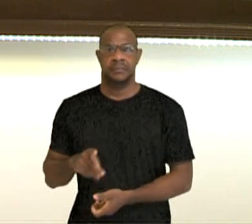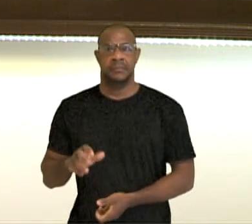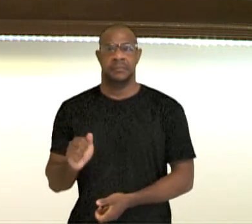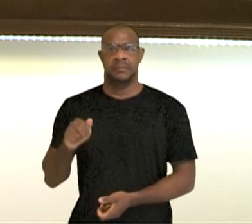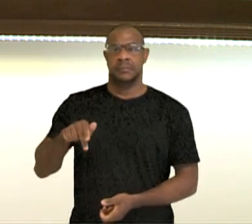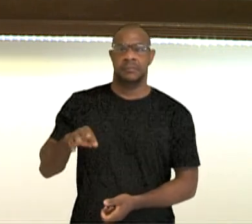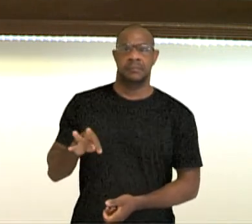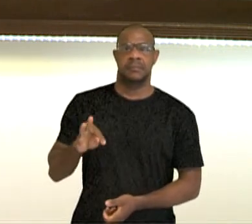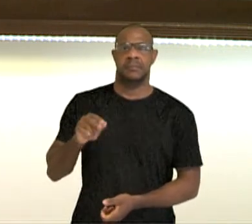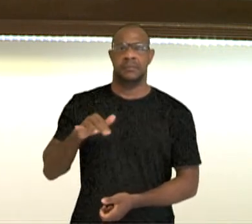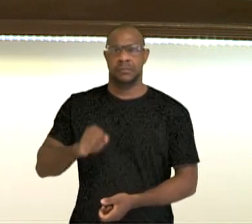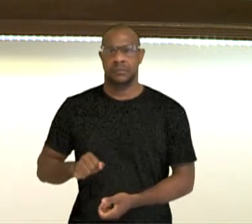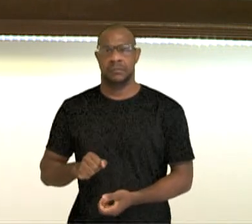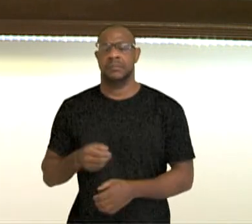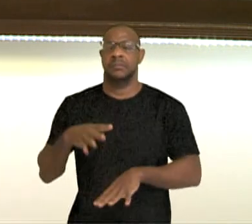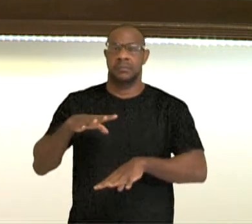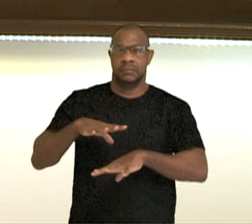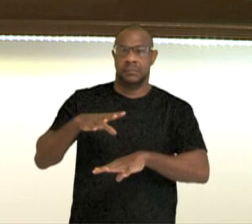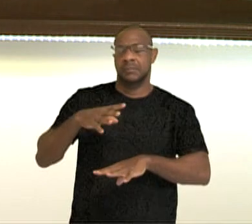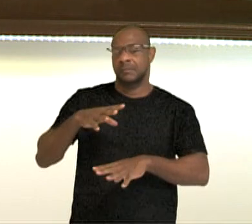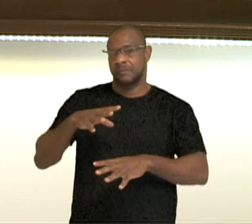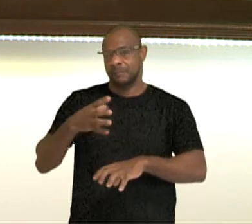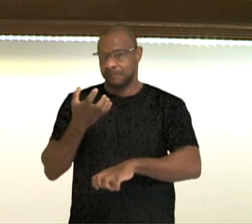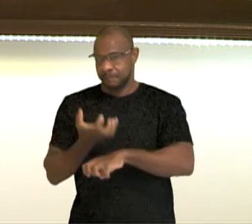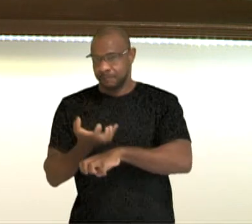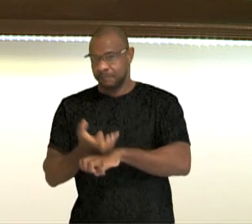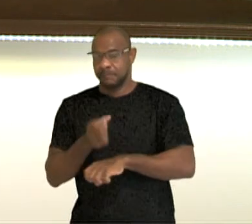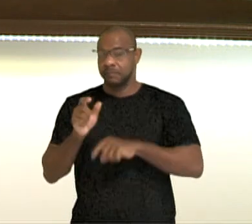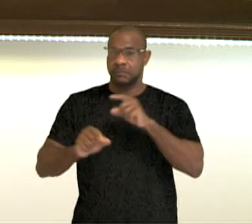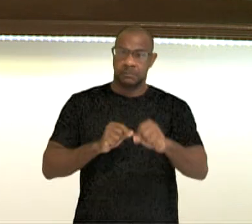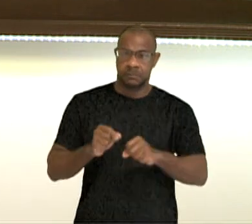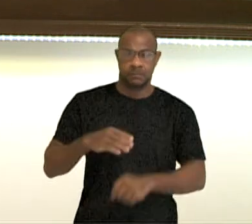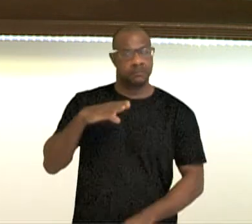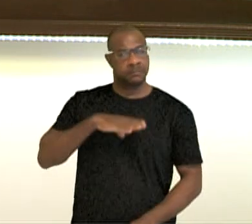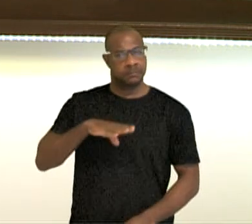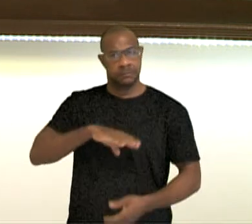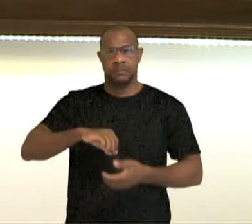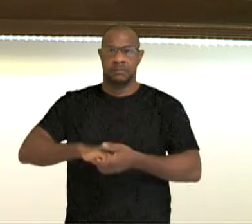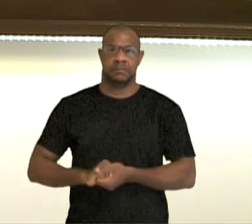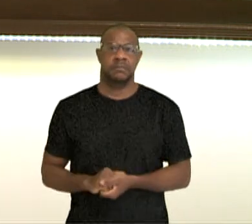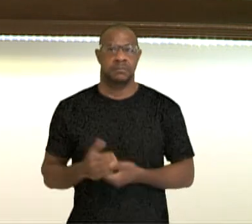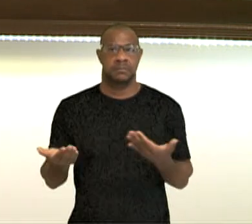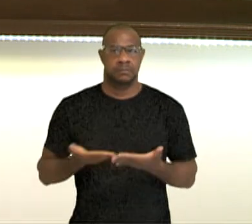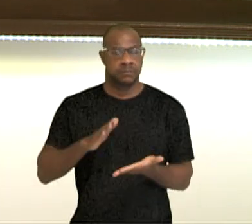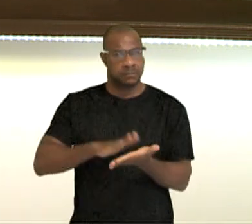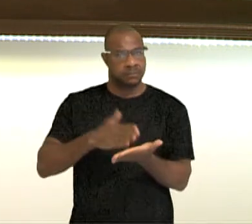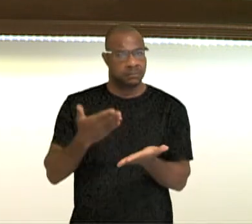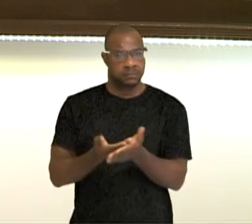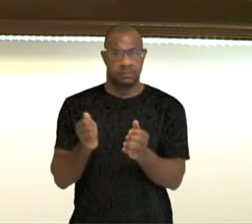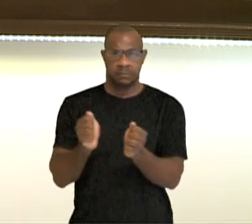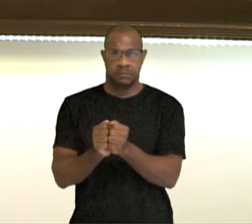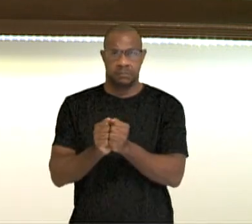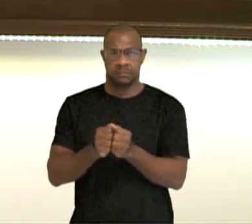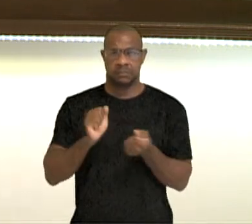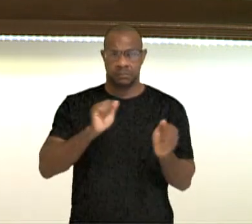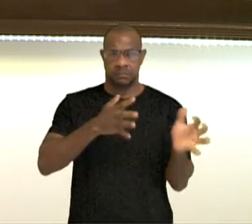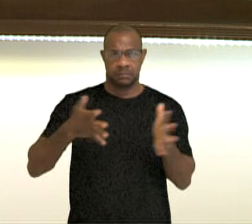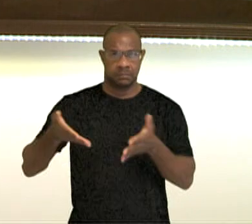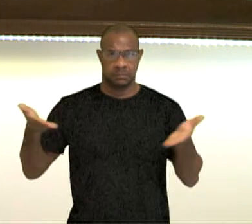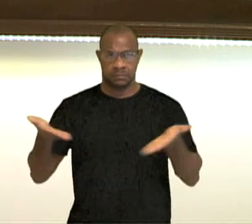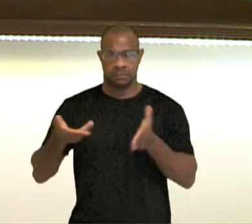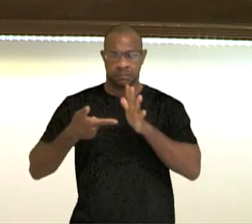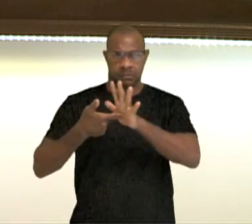Antônio, professor de língua portuguesa de vocês. Hoje estamos eu e o professor Val aqui dirigindo esta aula que vai se debruçar